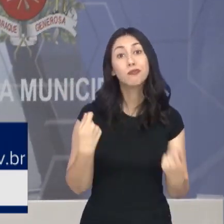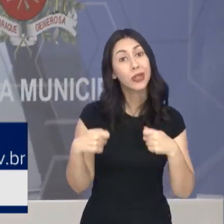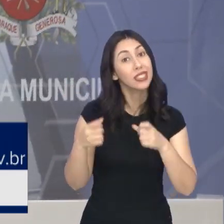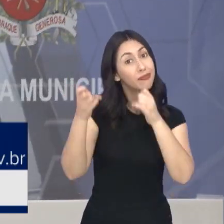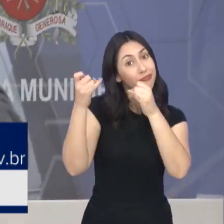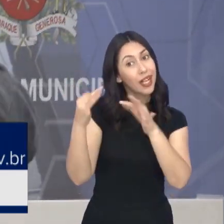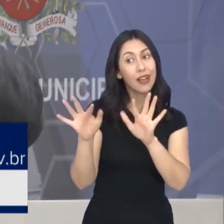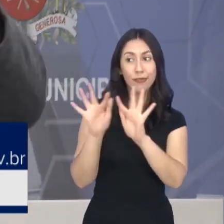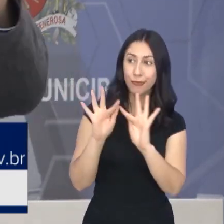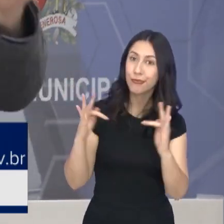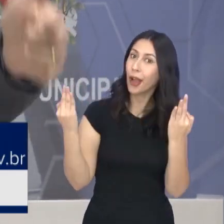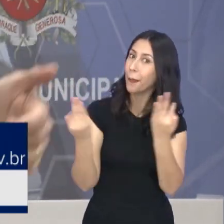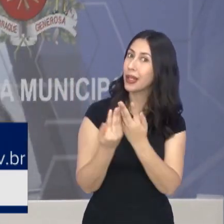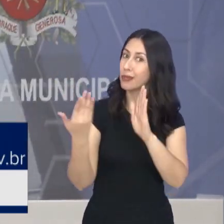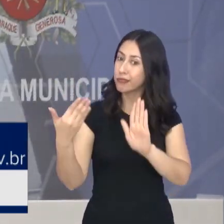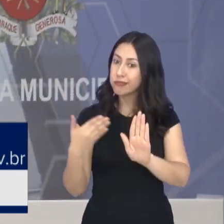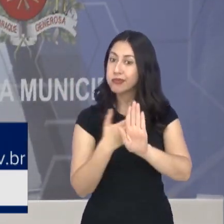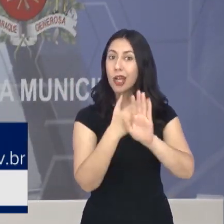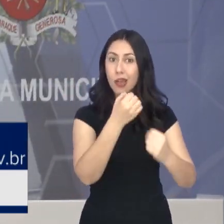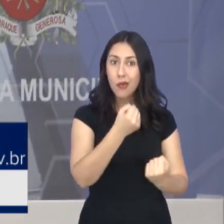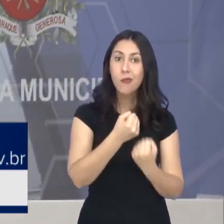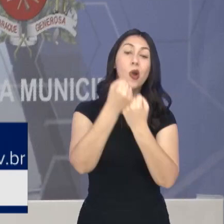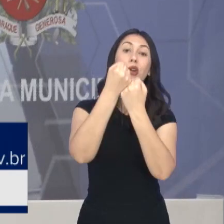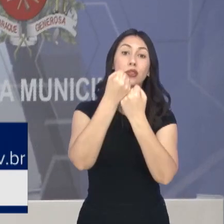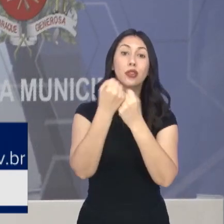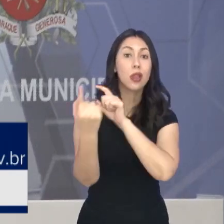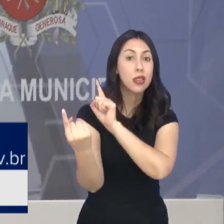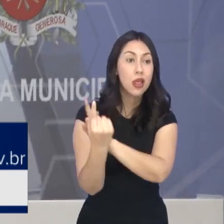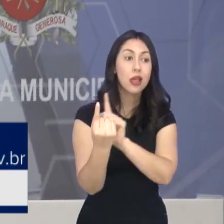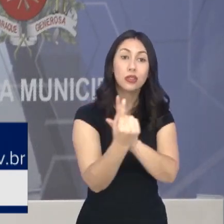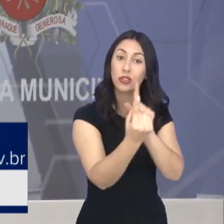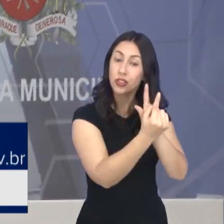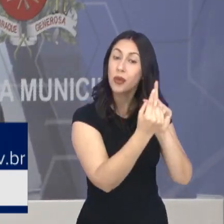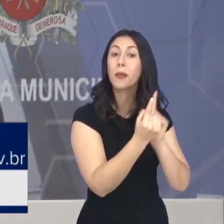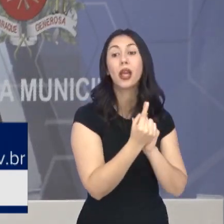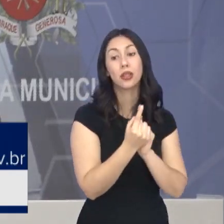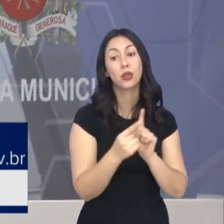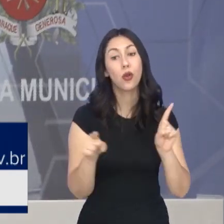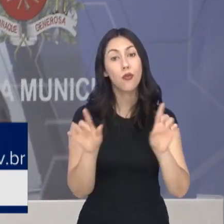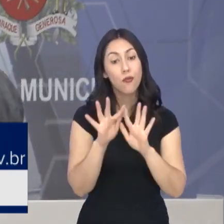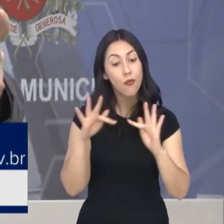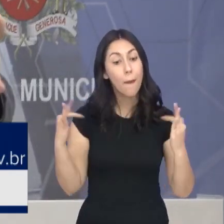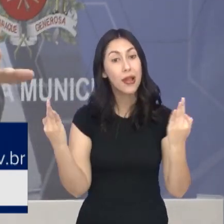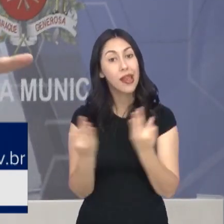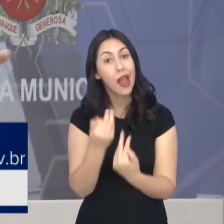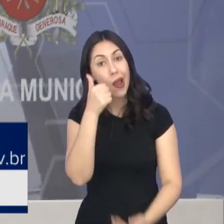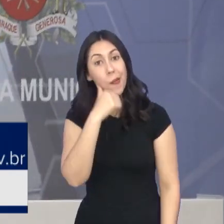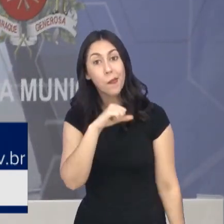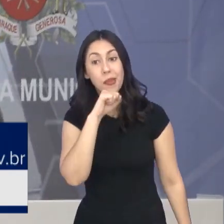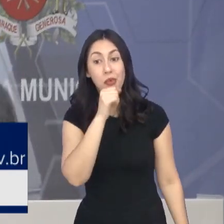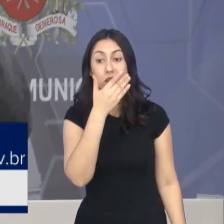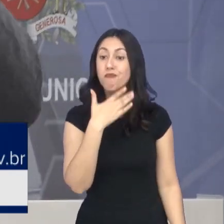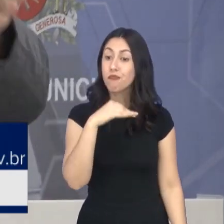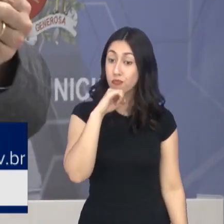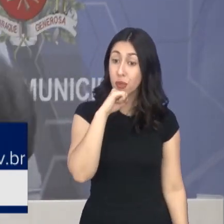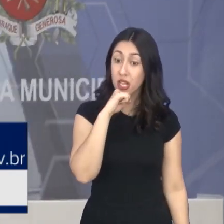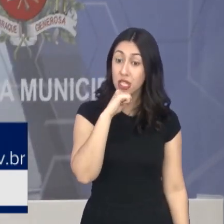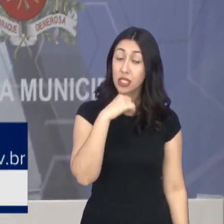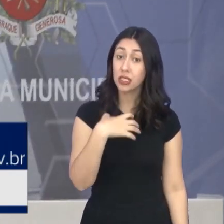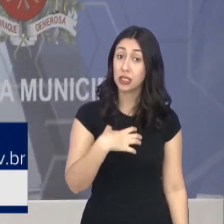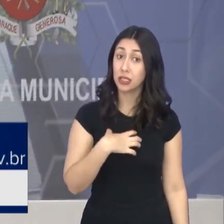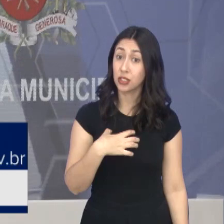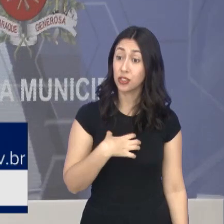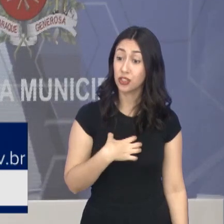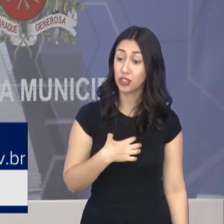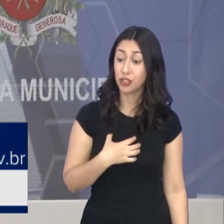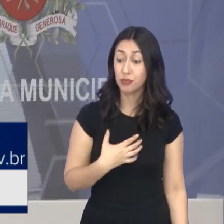dos seus familiares, né? Um suporte, um atendimento, o familiar, o pai, a mãe, né, sentir que seu filho está